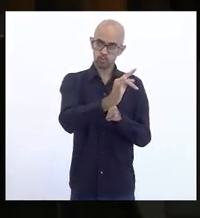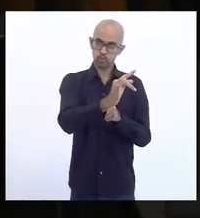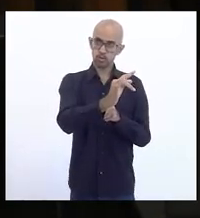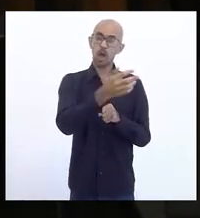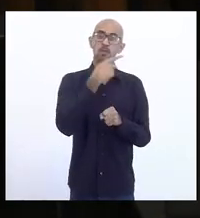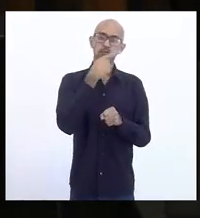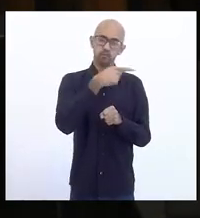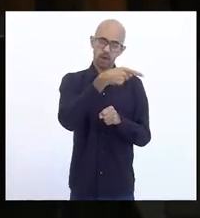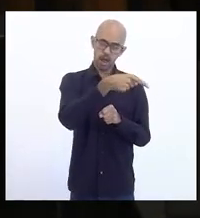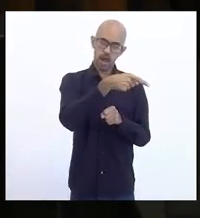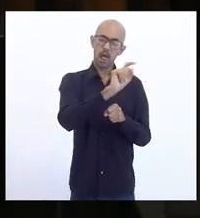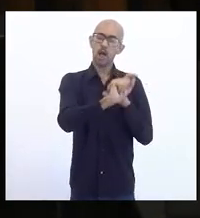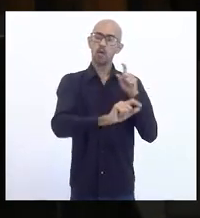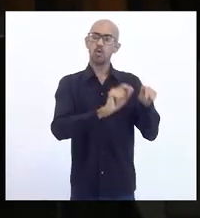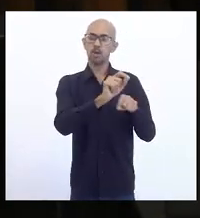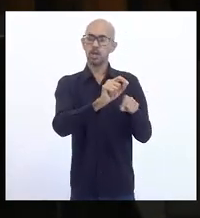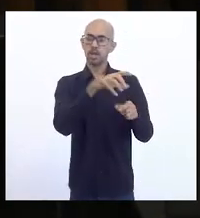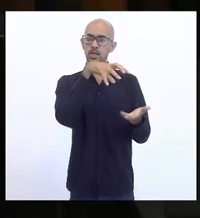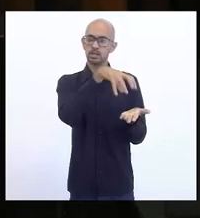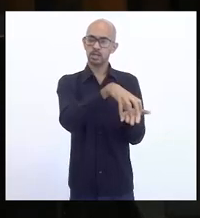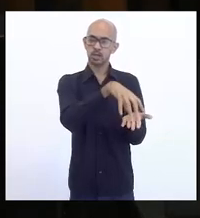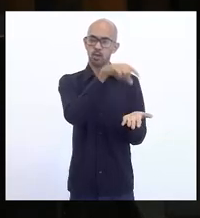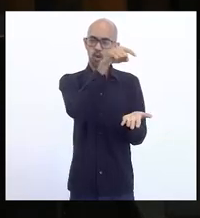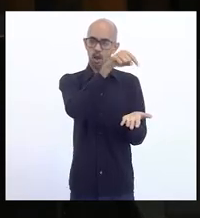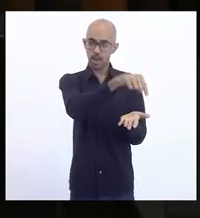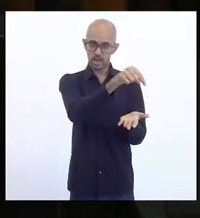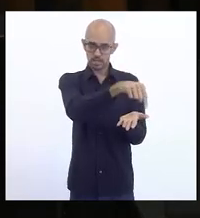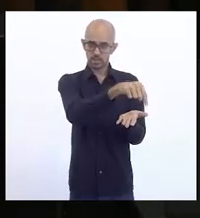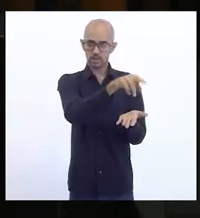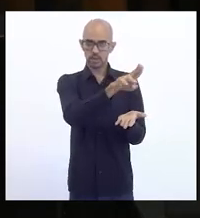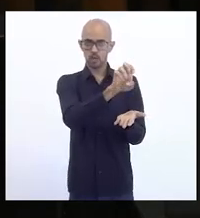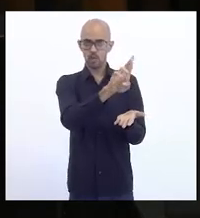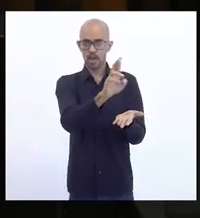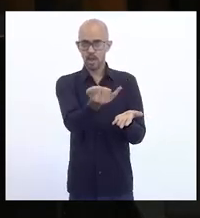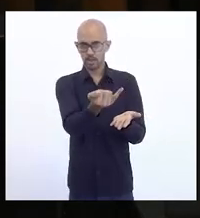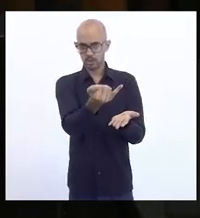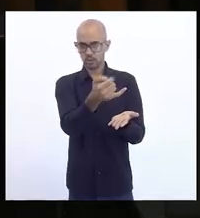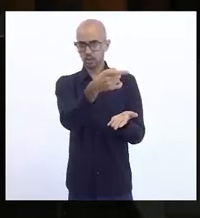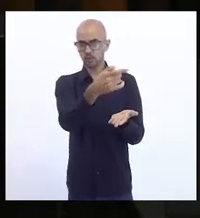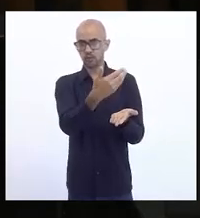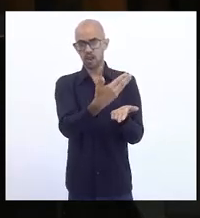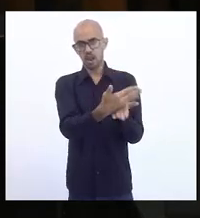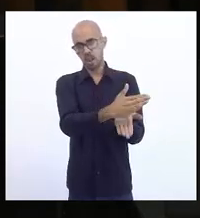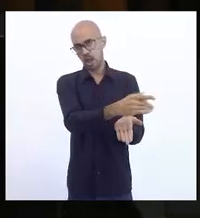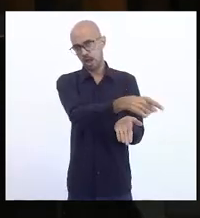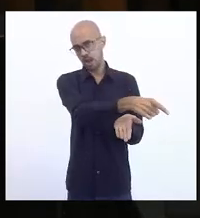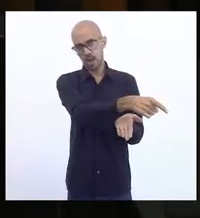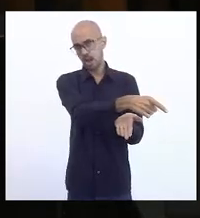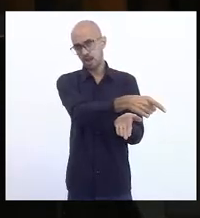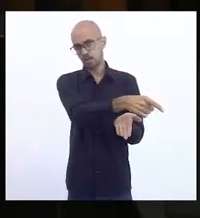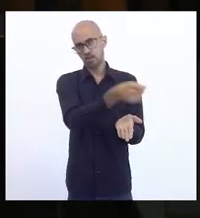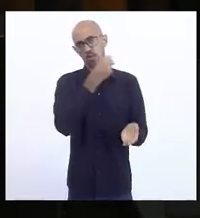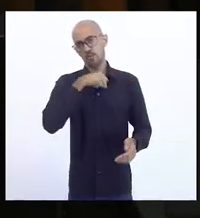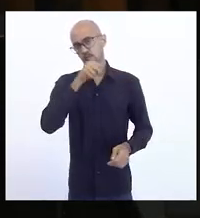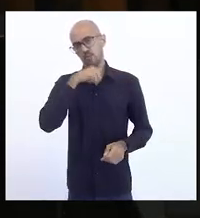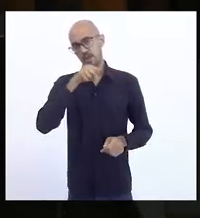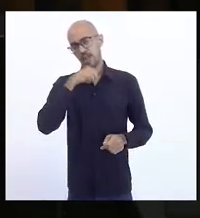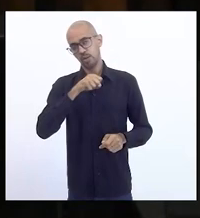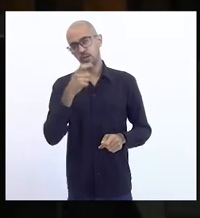dito que esse campus da UERJ ficou obsoleto e fora de